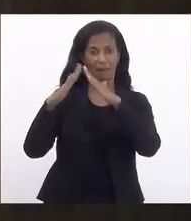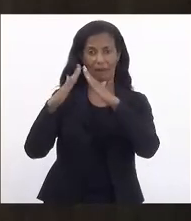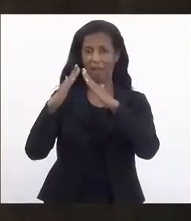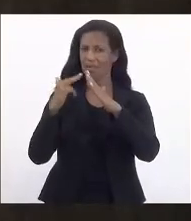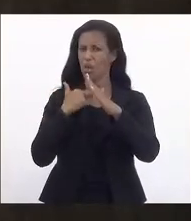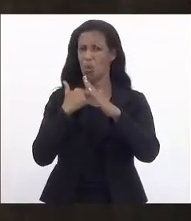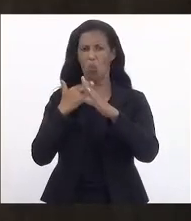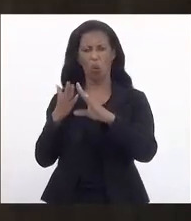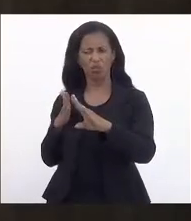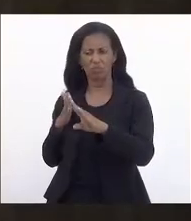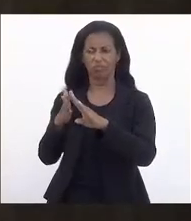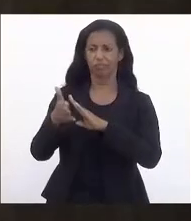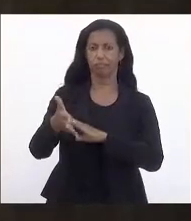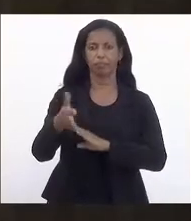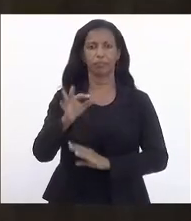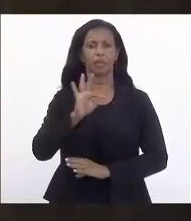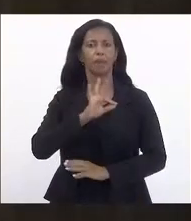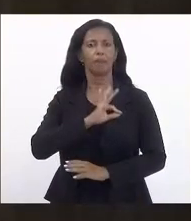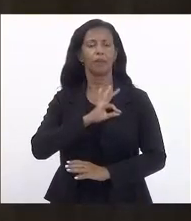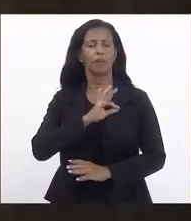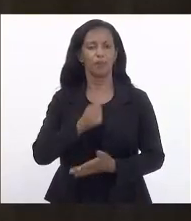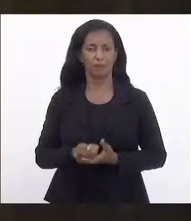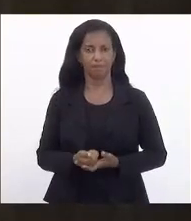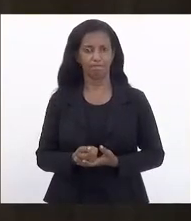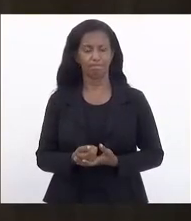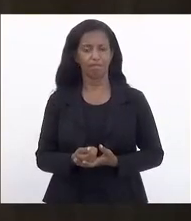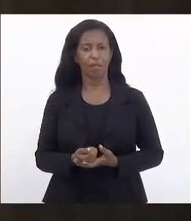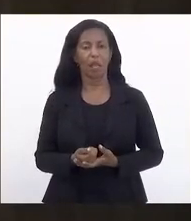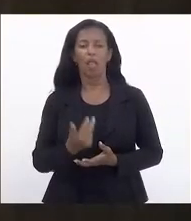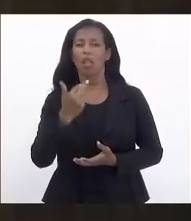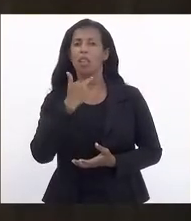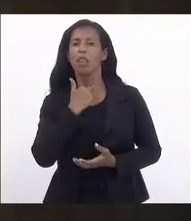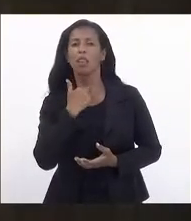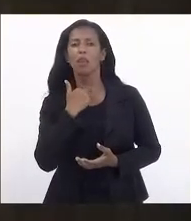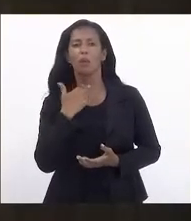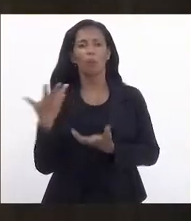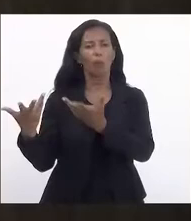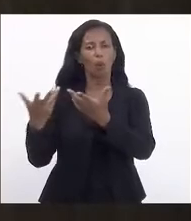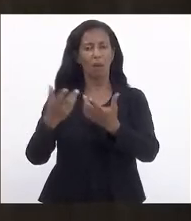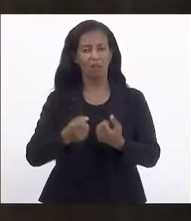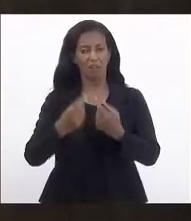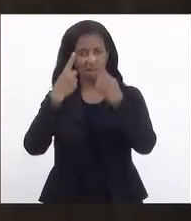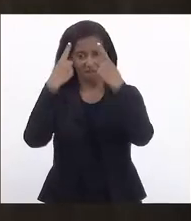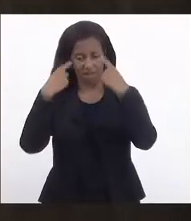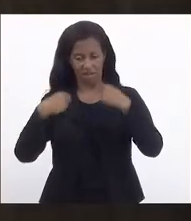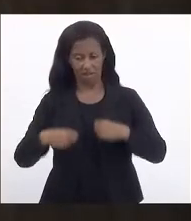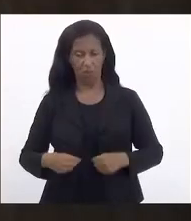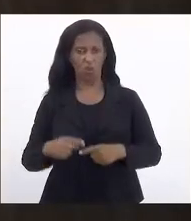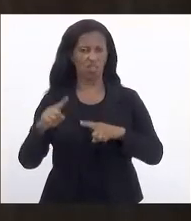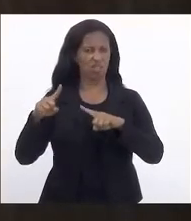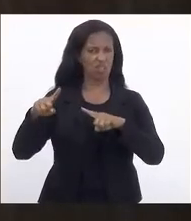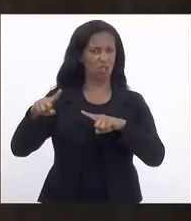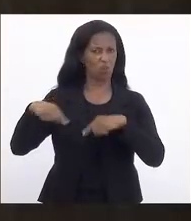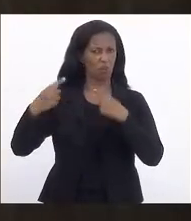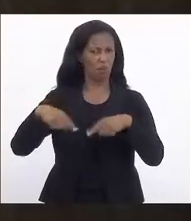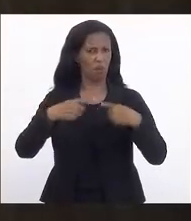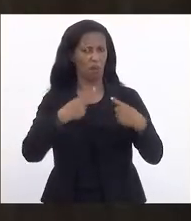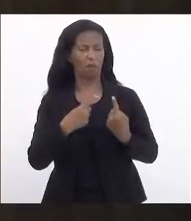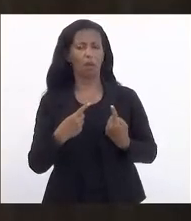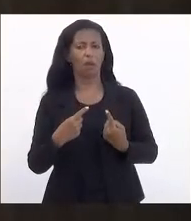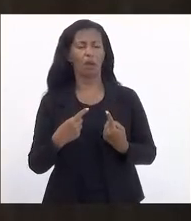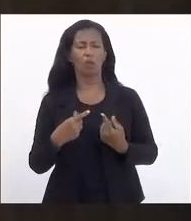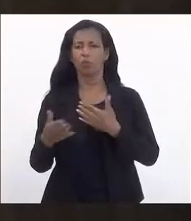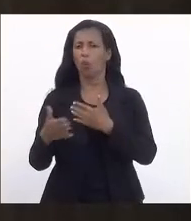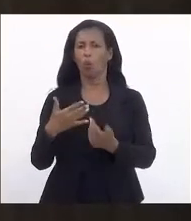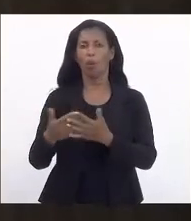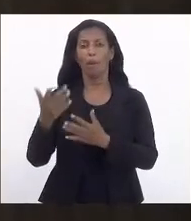ser invadidas com chave mestras não podemos admitir tortura de quem quer que seja pautamos